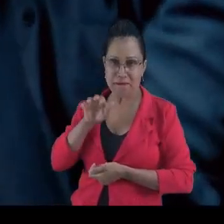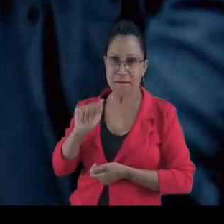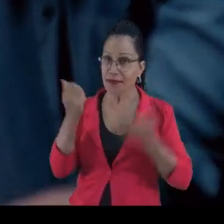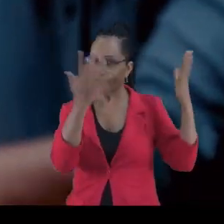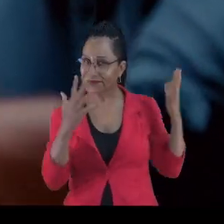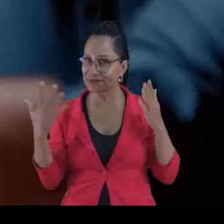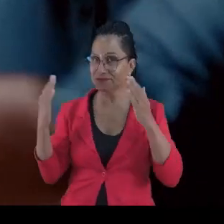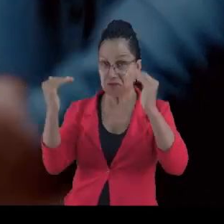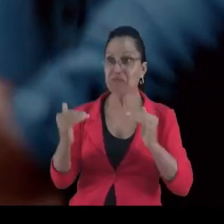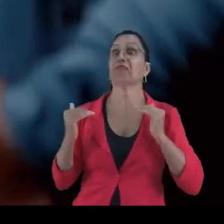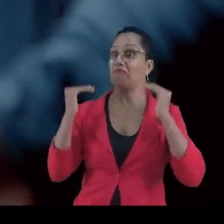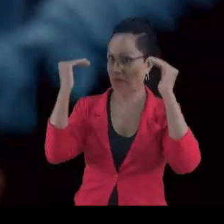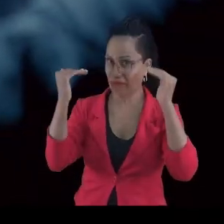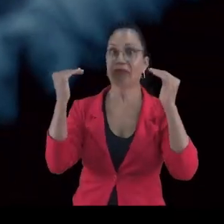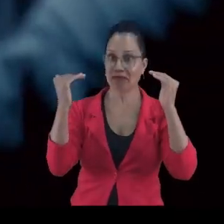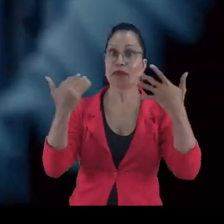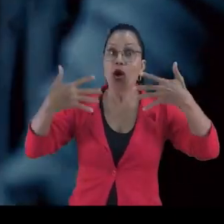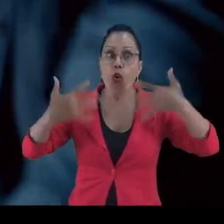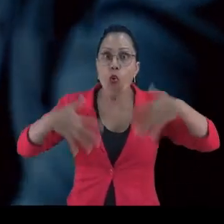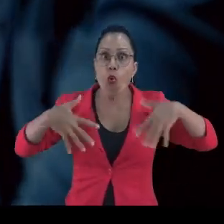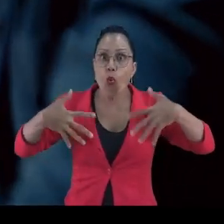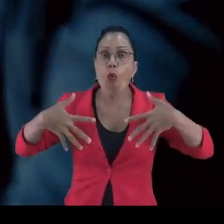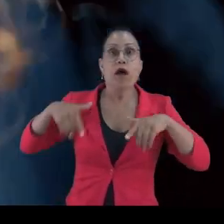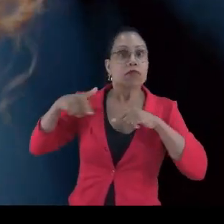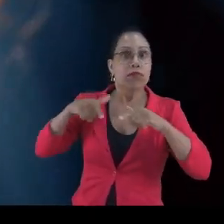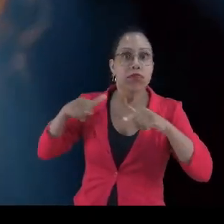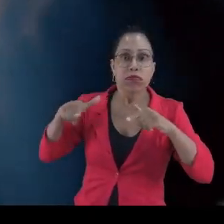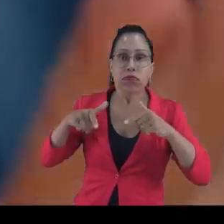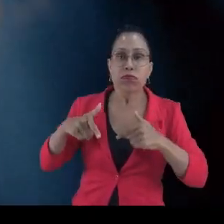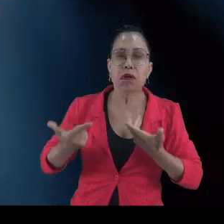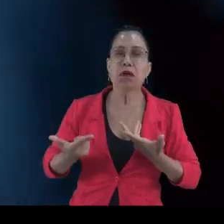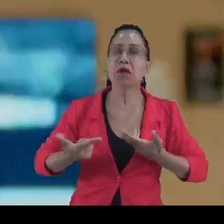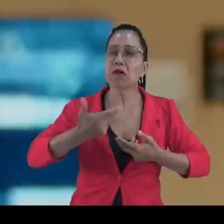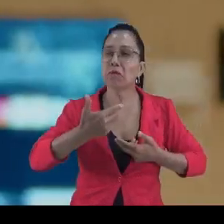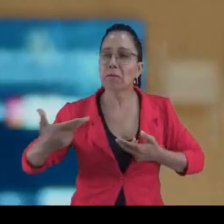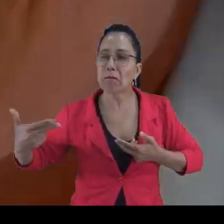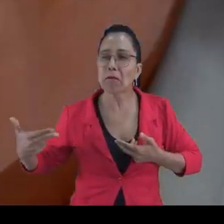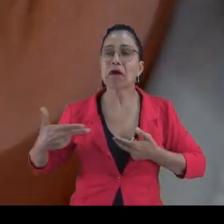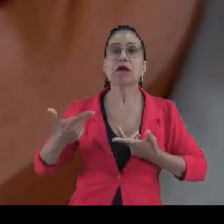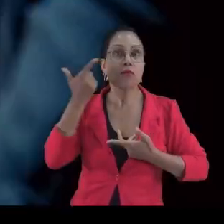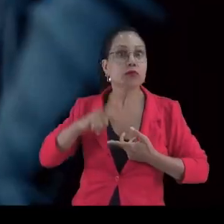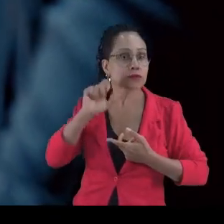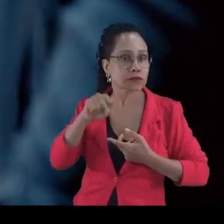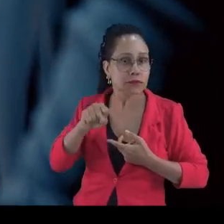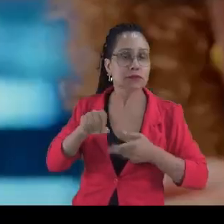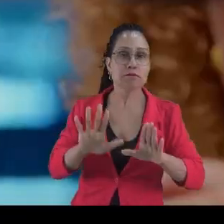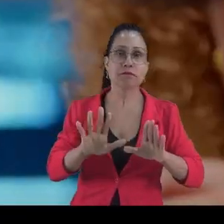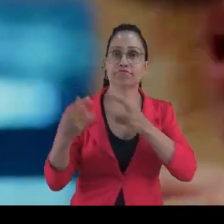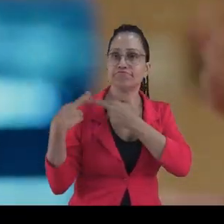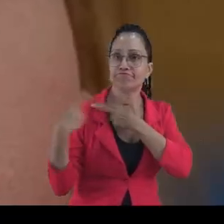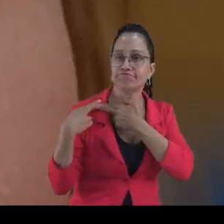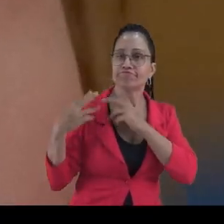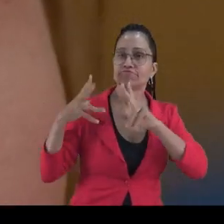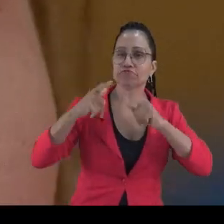aí Maria foi promovida parabéns a vai acumular umas funções Mas você consegue então não ela Dá conta sim cgo de chefia vai